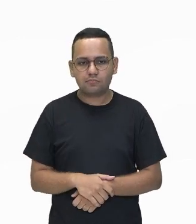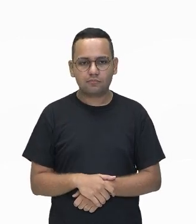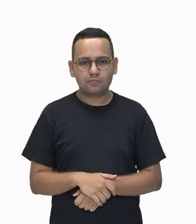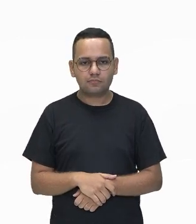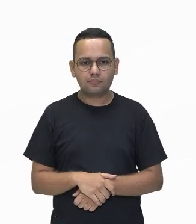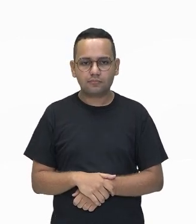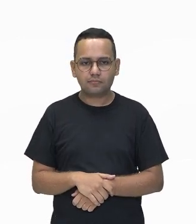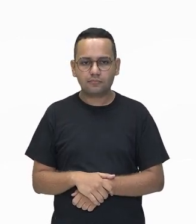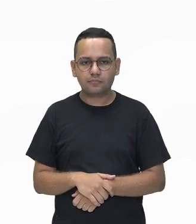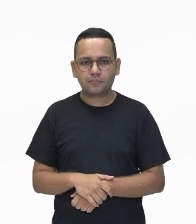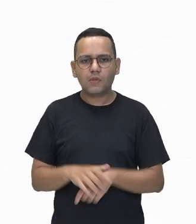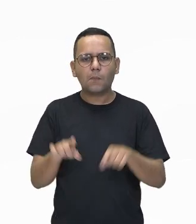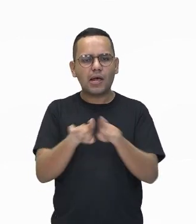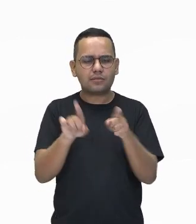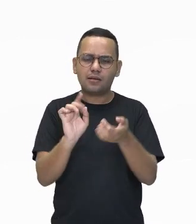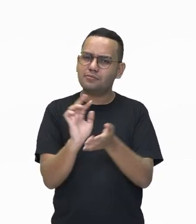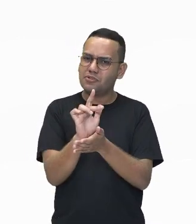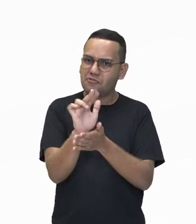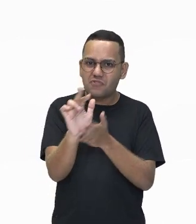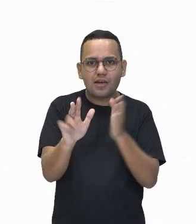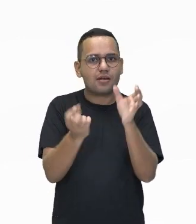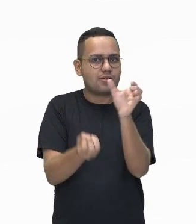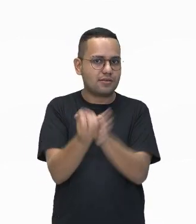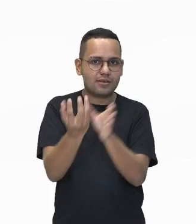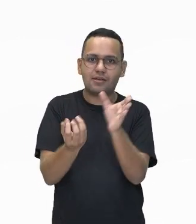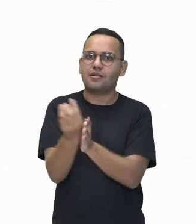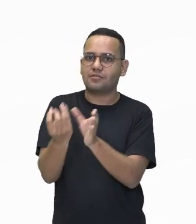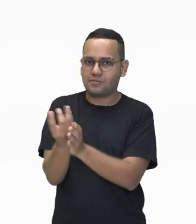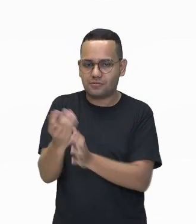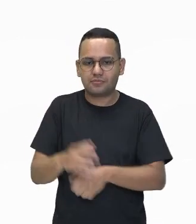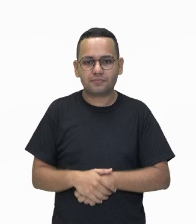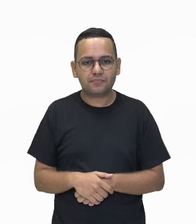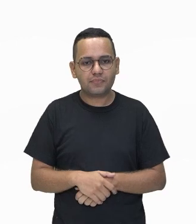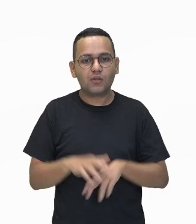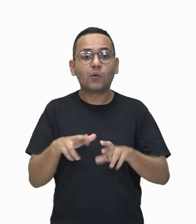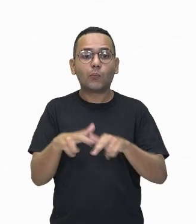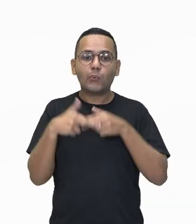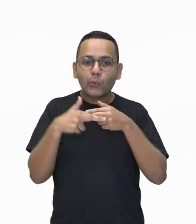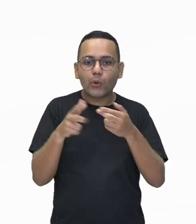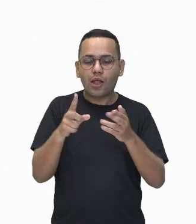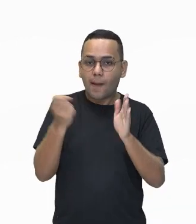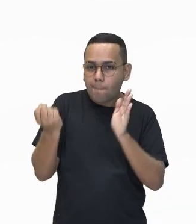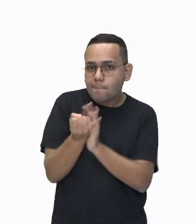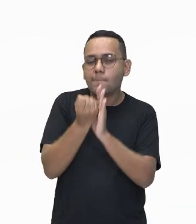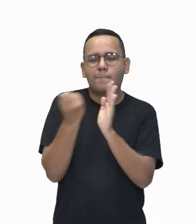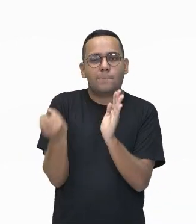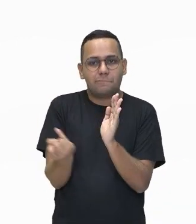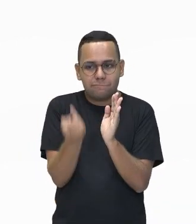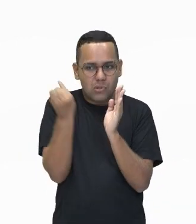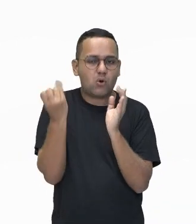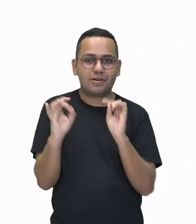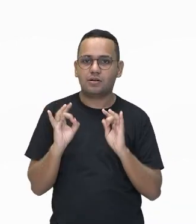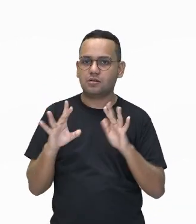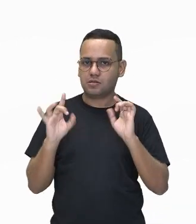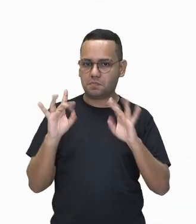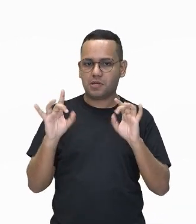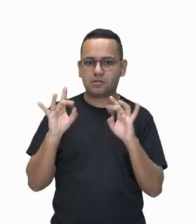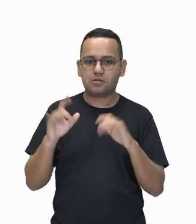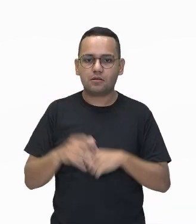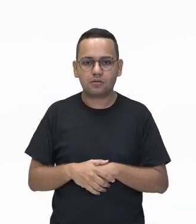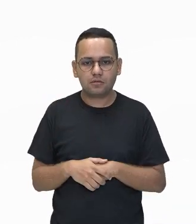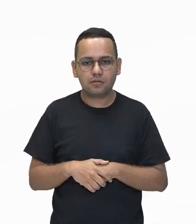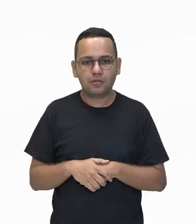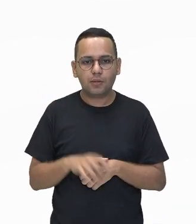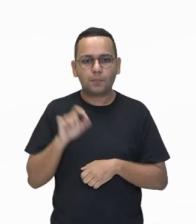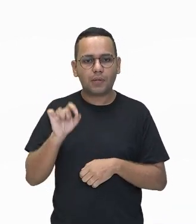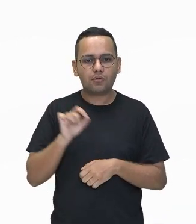ao mundo, né? Então, ao contrário, são tesouros patrimoniais e apresentá-las a partir do olhar de quem